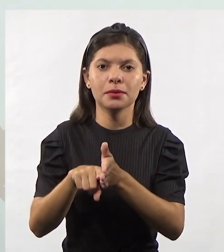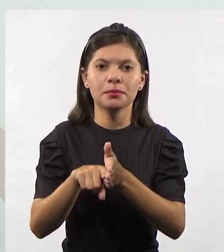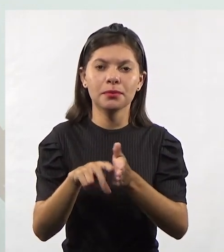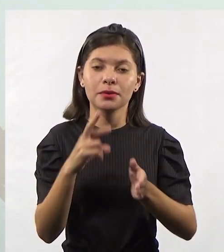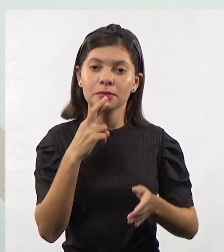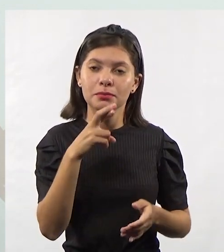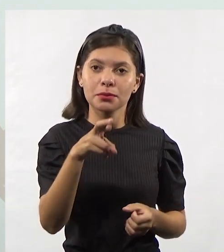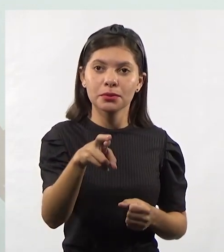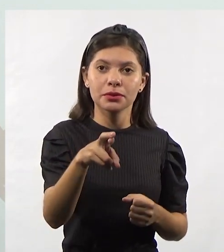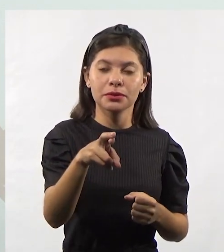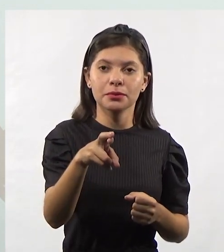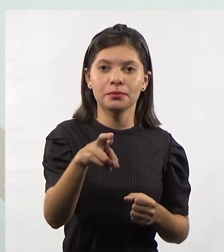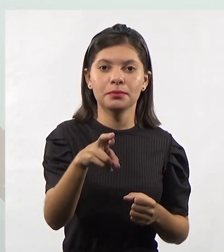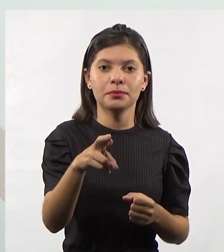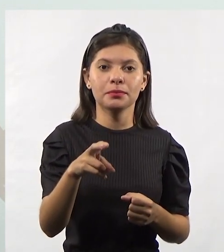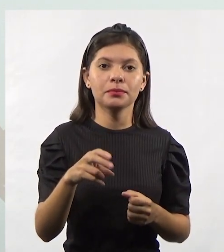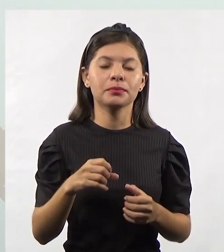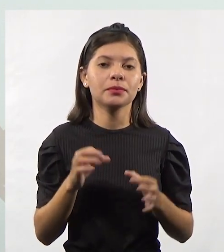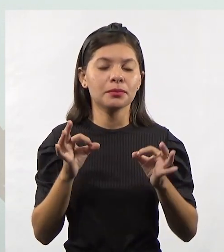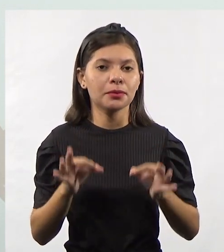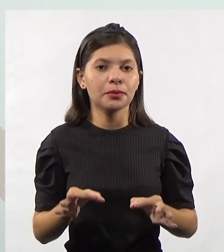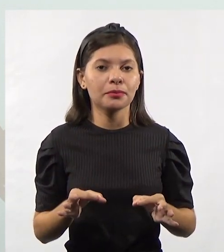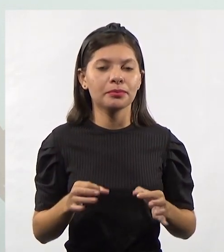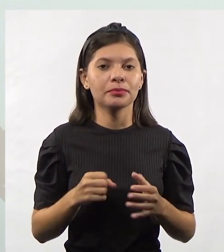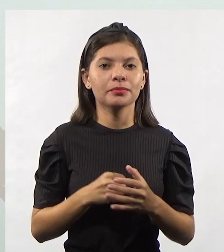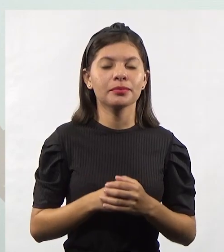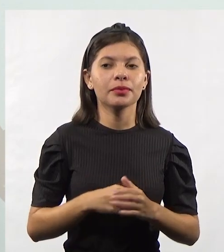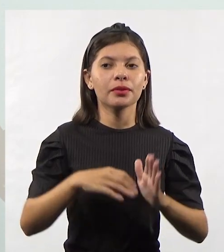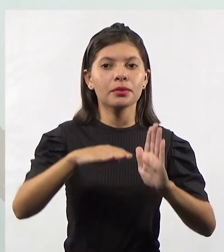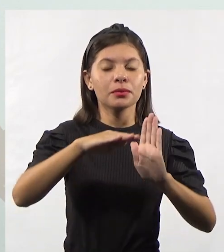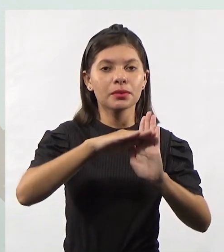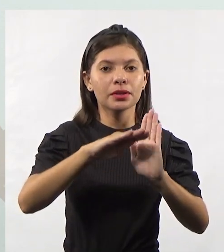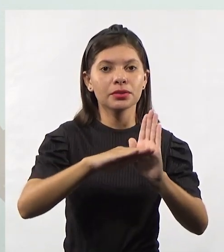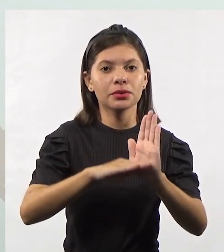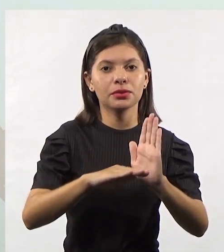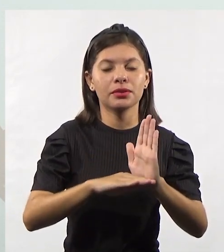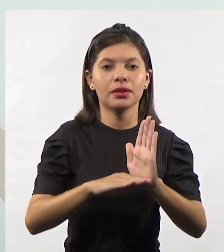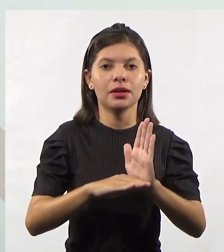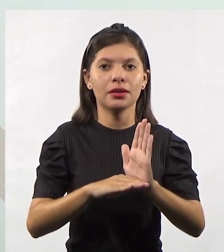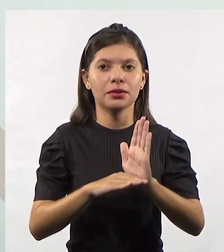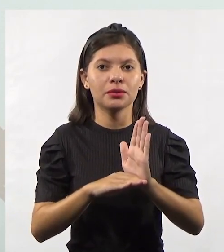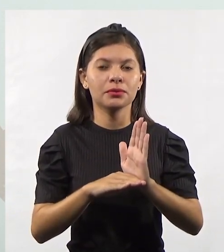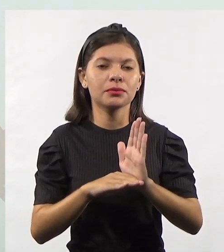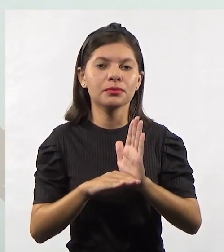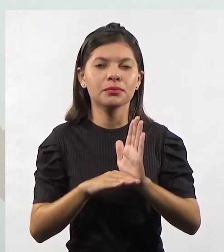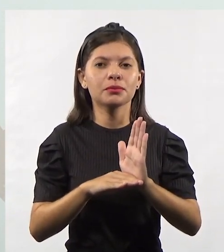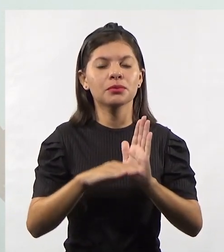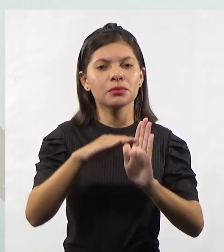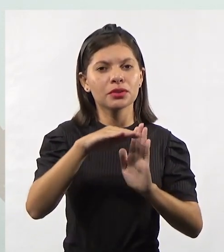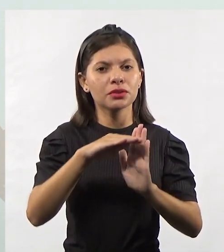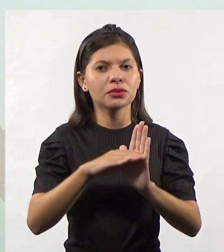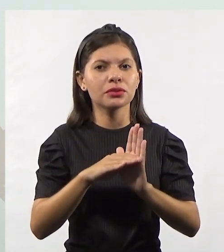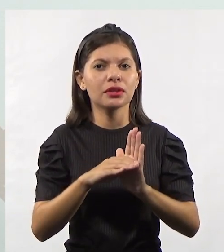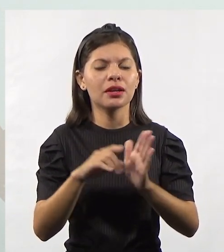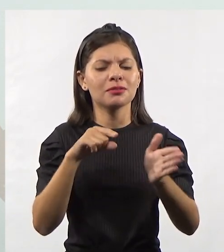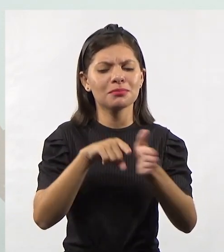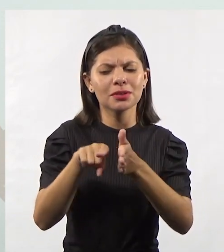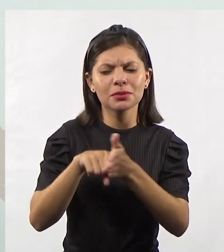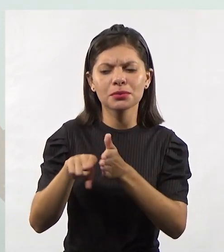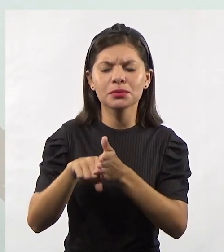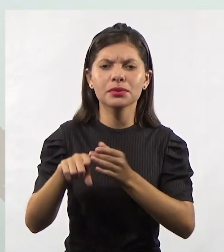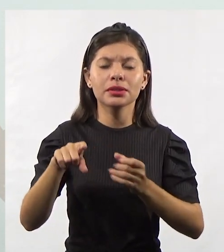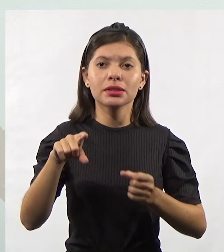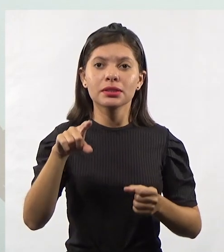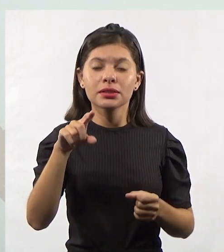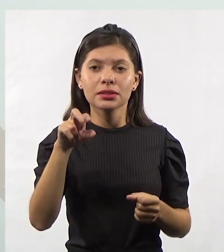responde depois ela devolve para você tá bom no questionário você vai junto então podem ser as